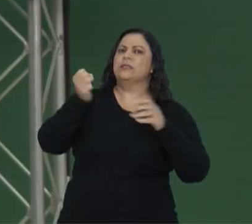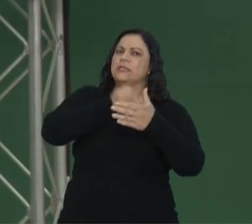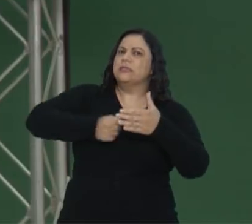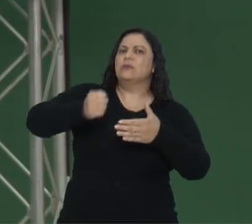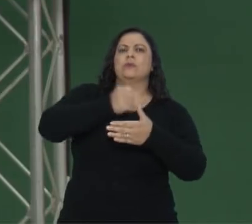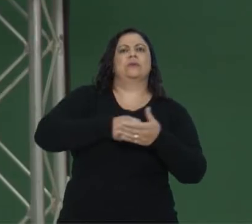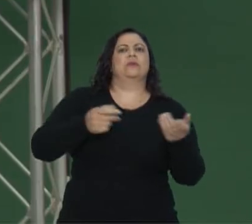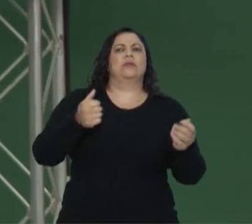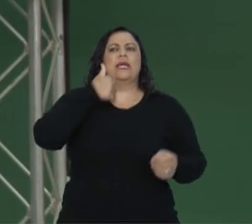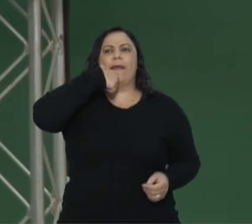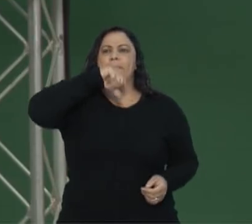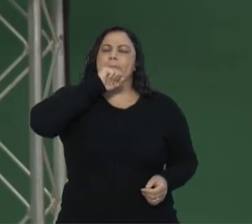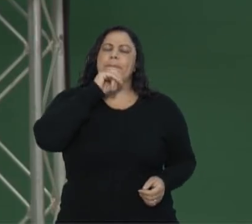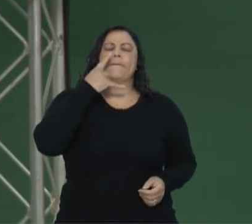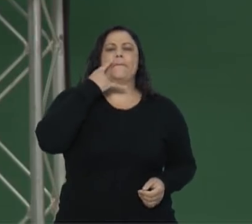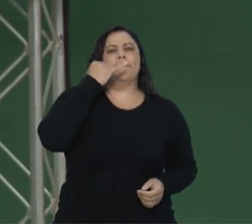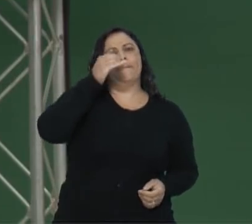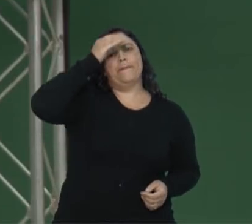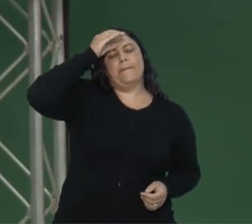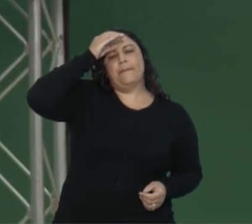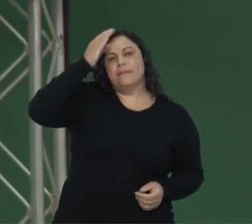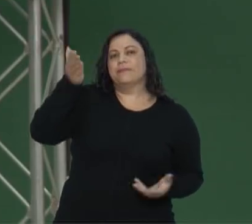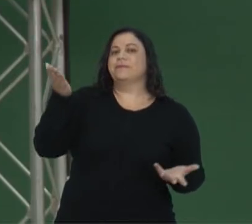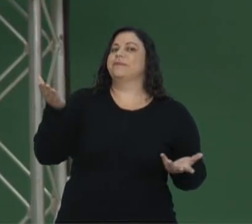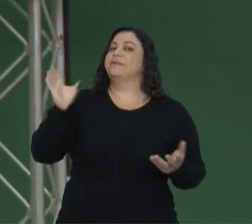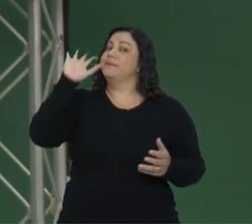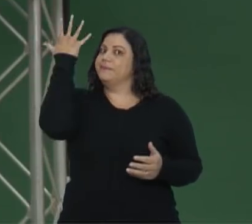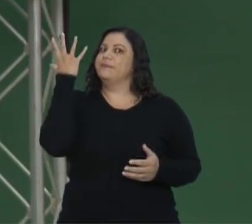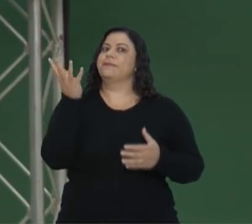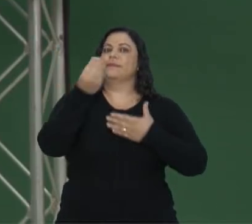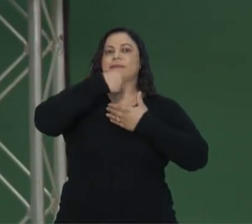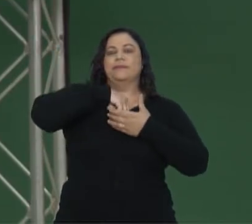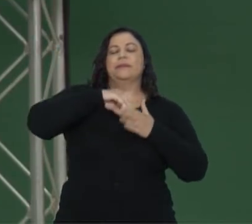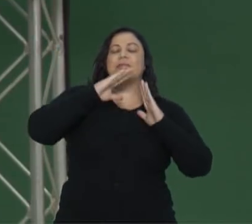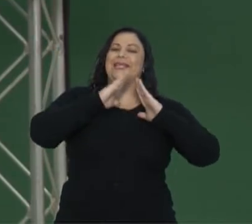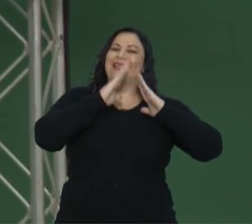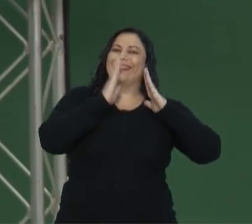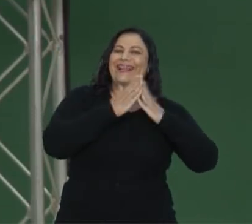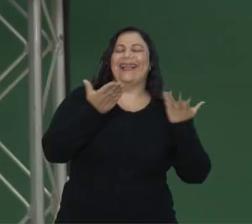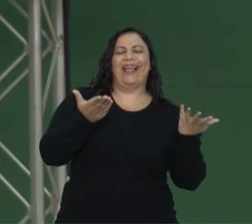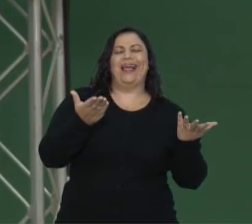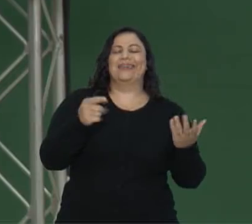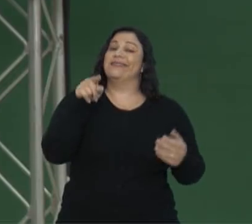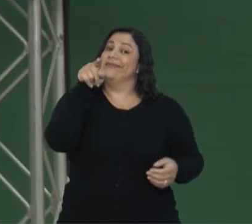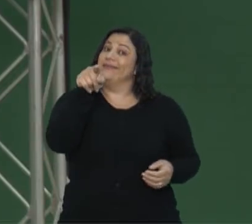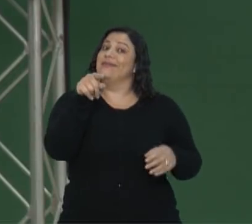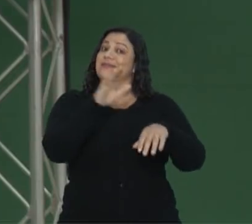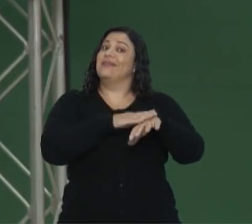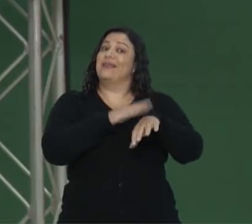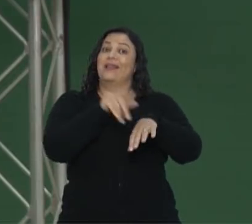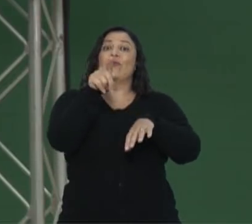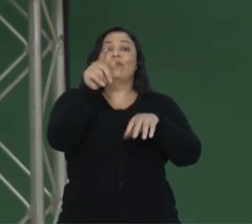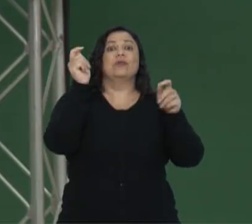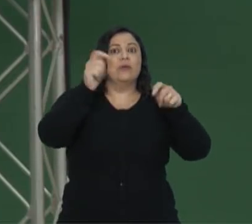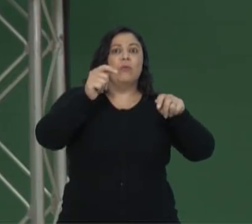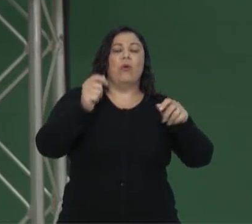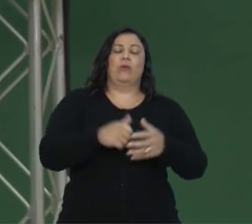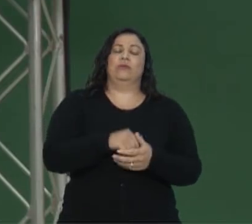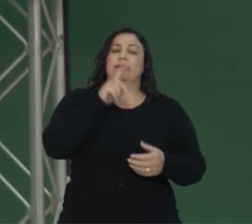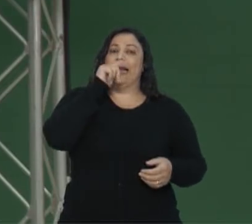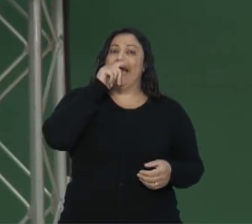mãe, o pai, uma tia, o tio, o vô, ou até você pode ferver uma